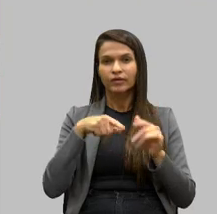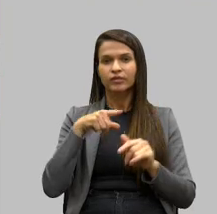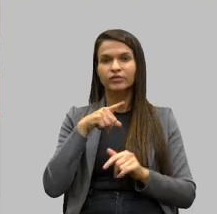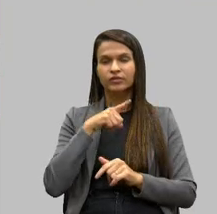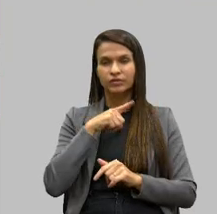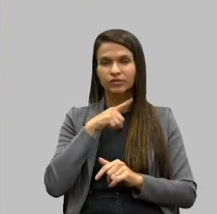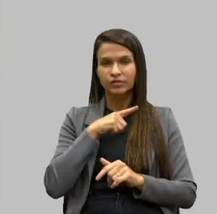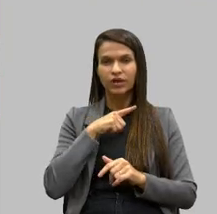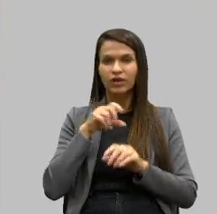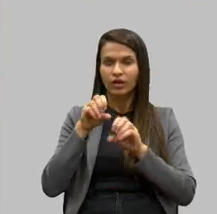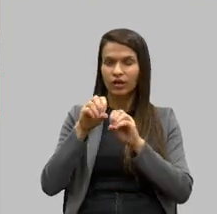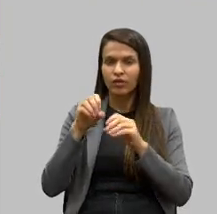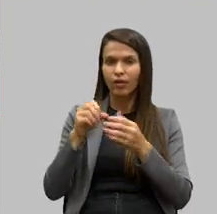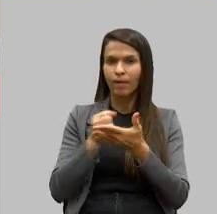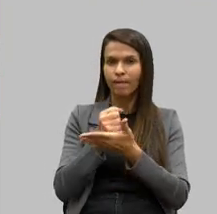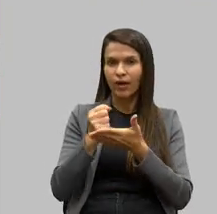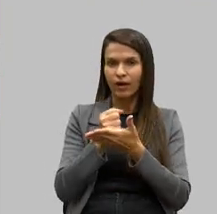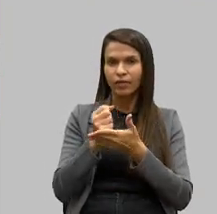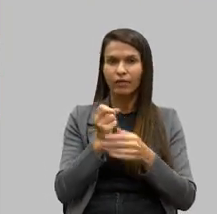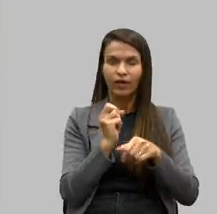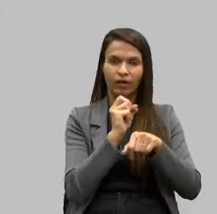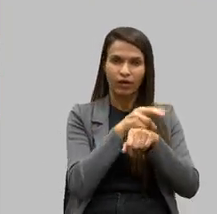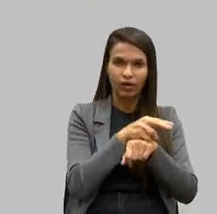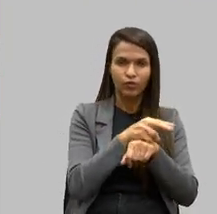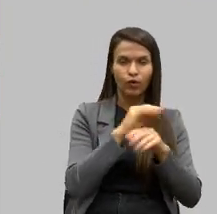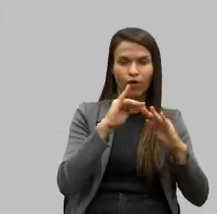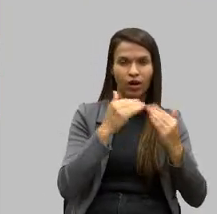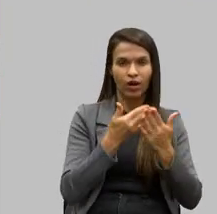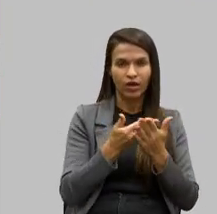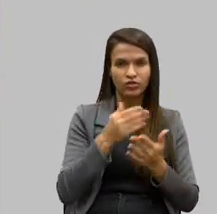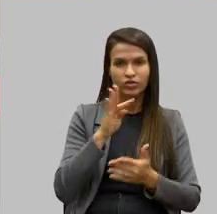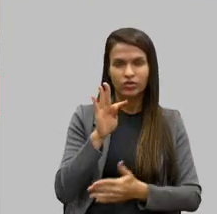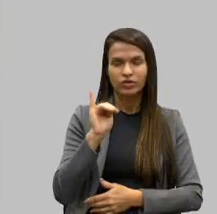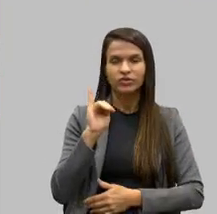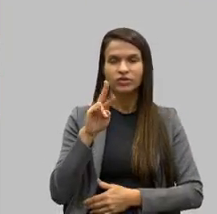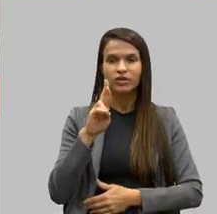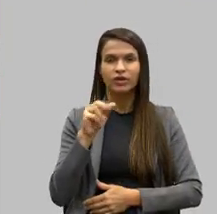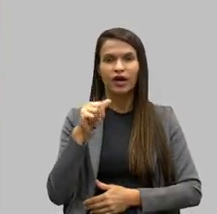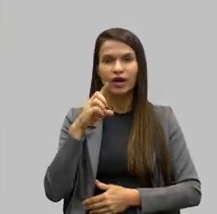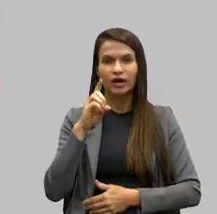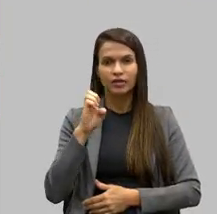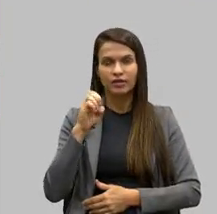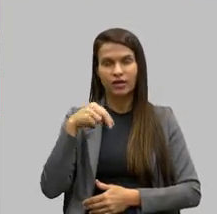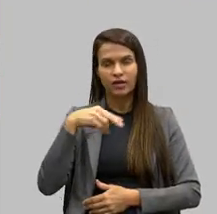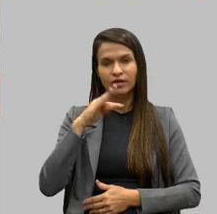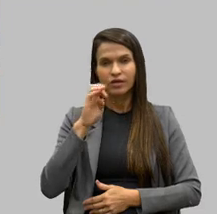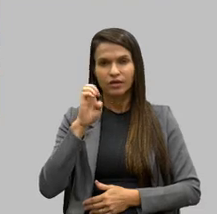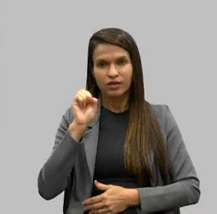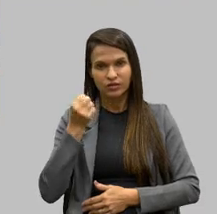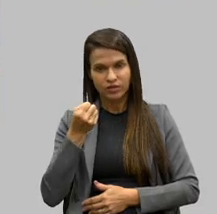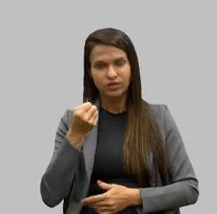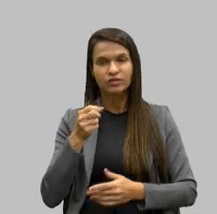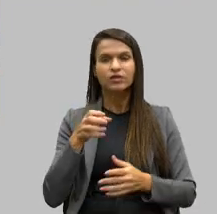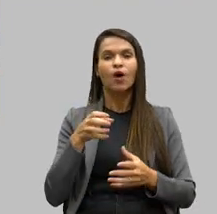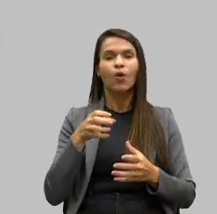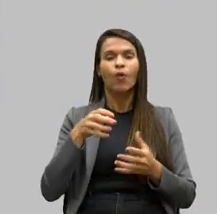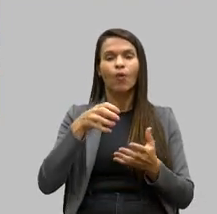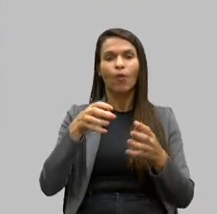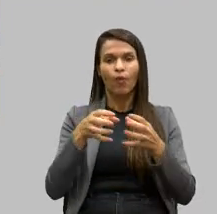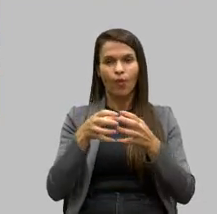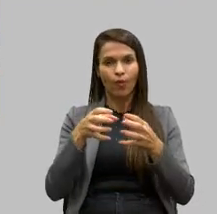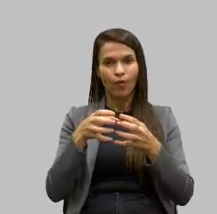básica para criar cargos para o Colégio Tiradentes. Eu estou sendo pressionada no sentido de que a Comissão de Educação termine a sua